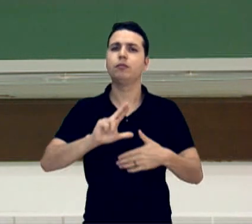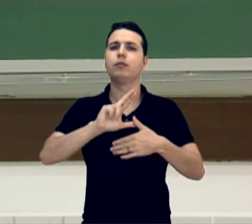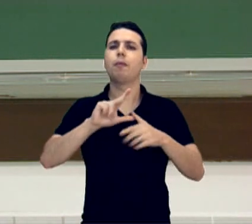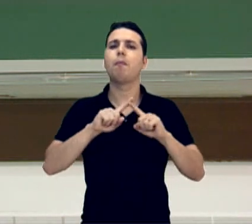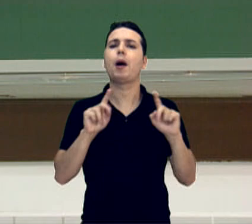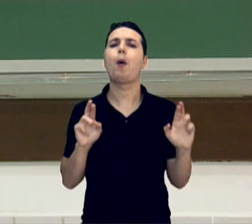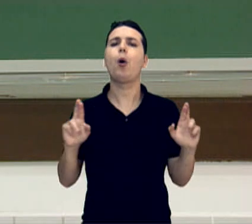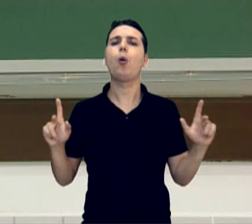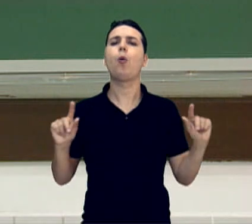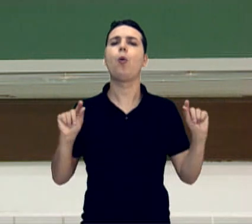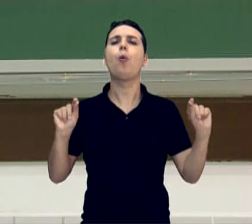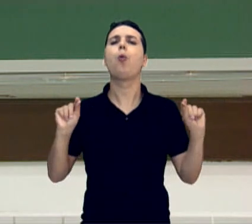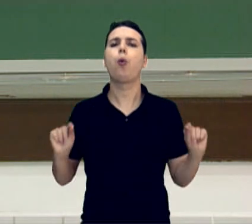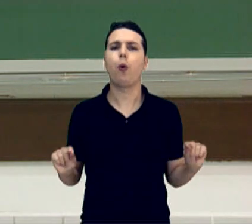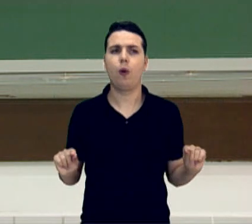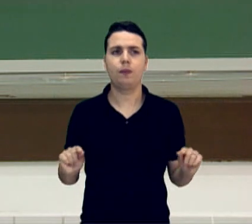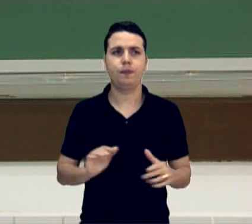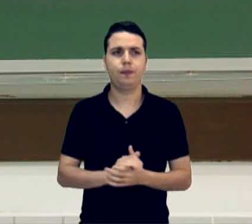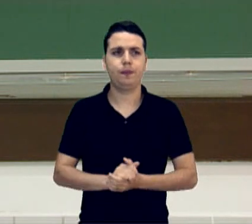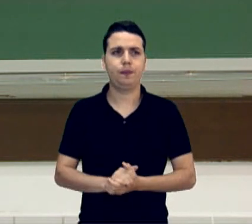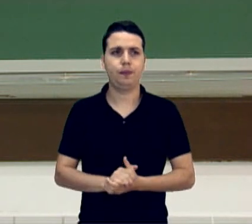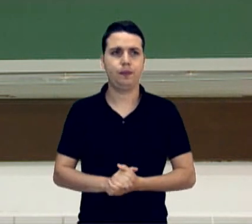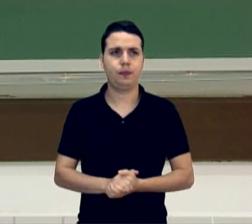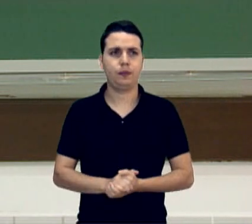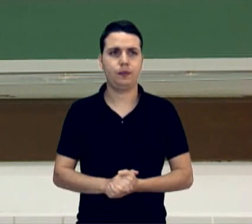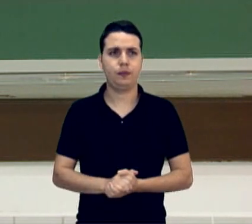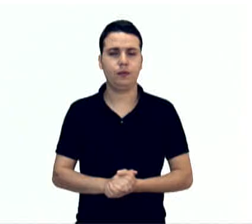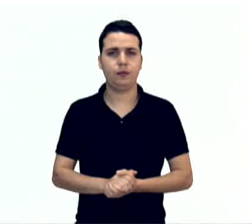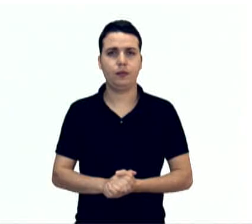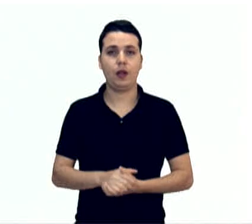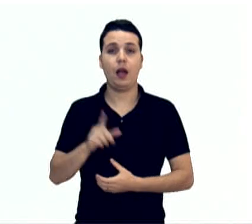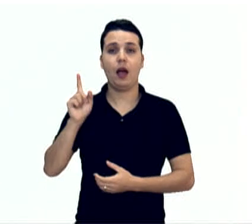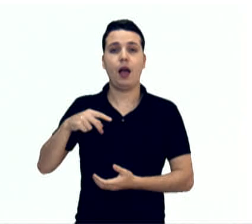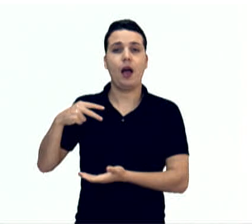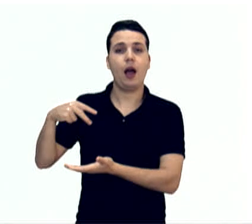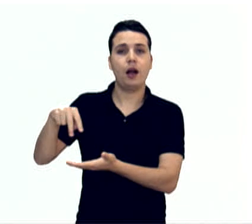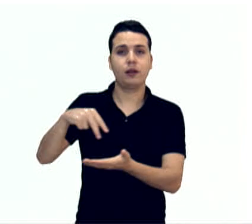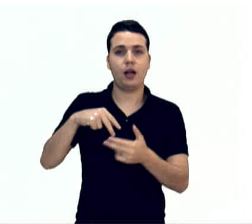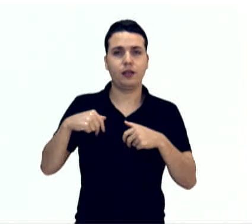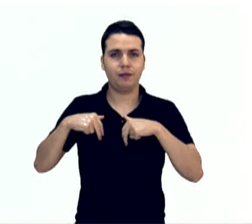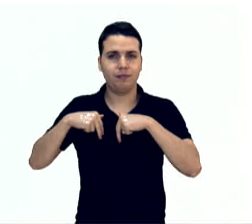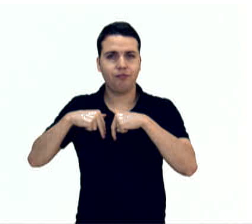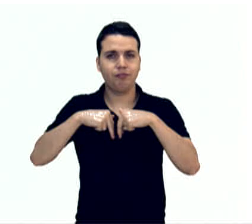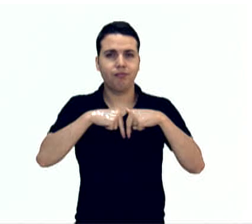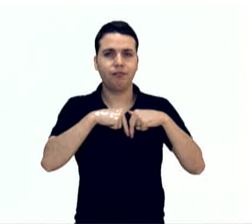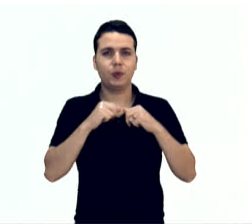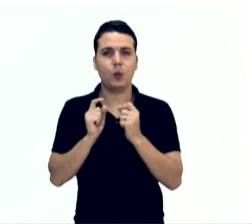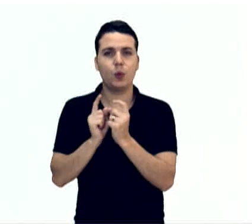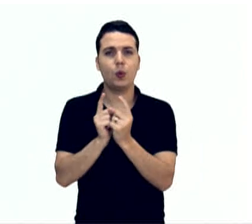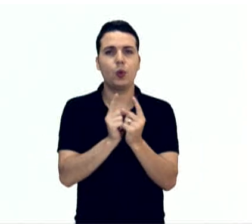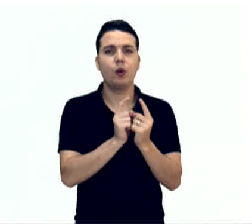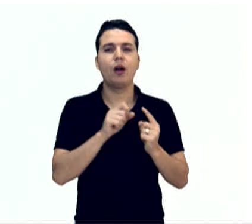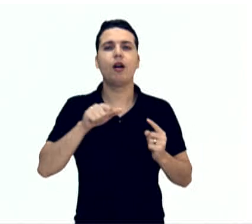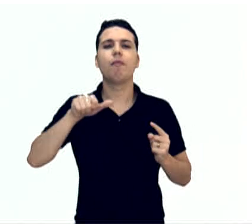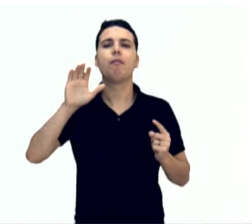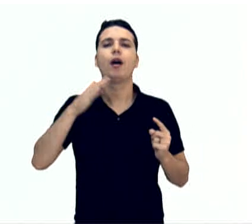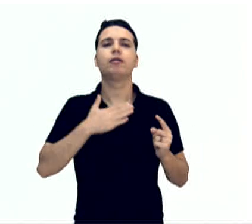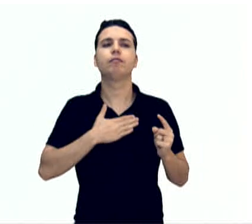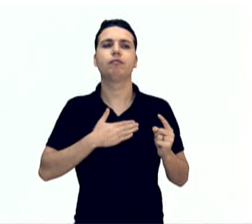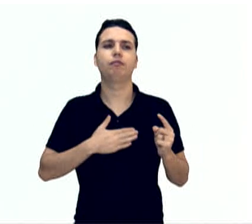as diferenças? Vamos descobrir agora. É uma das danças de salão com estilo mais lento.